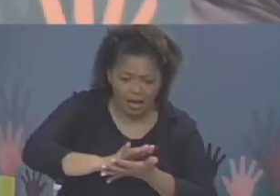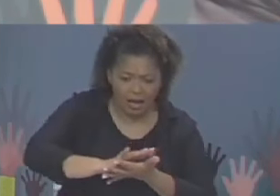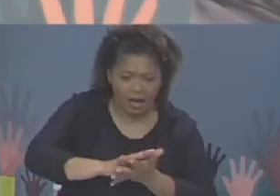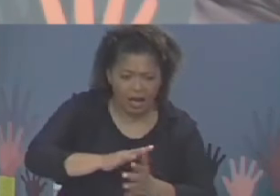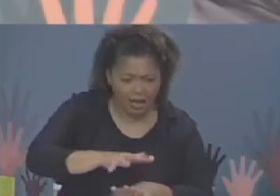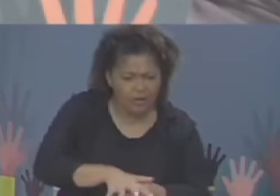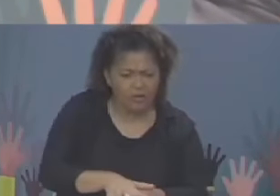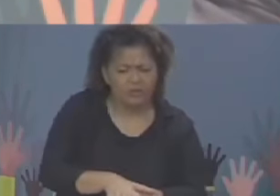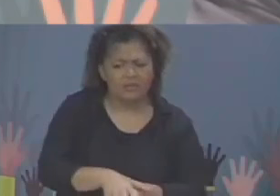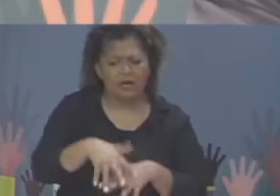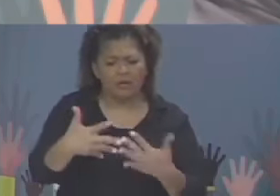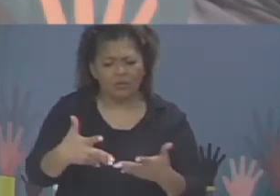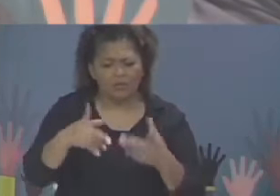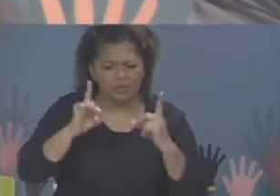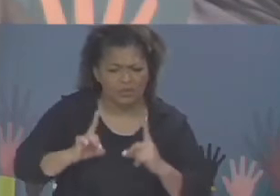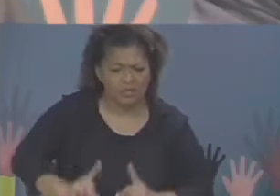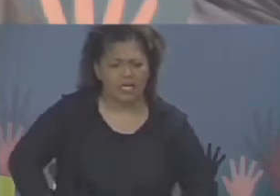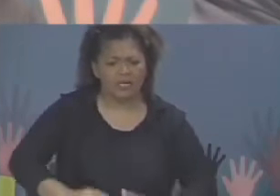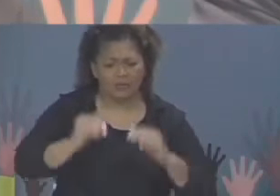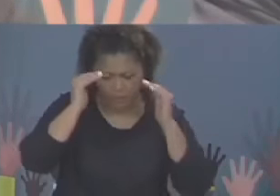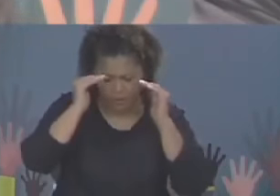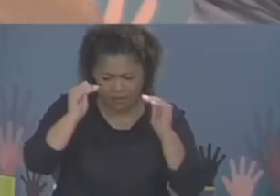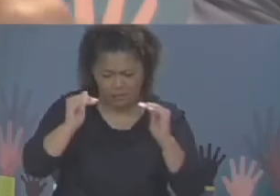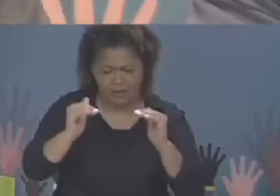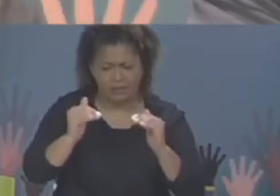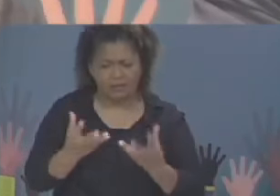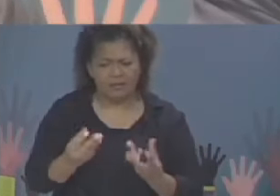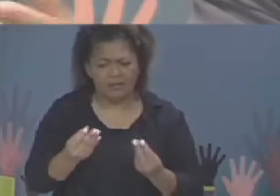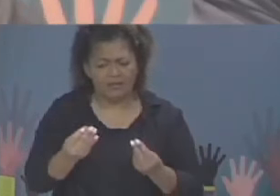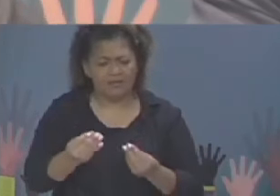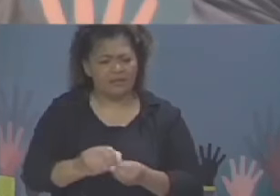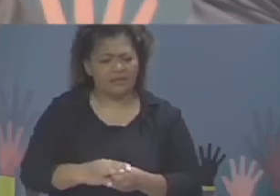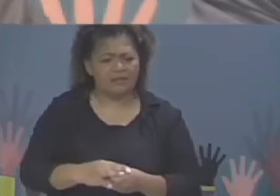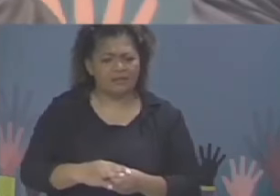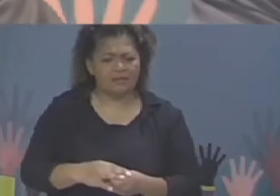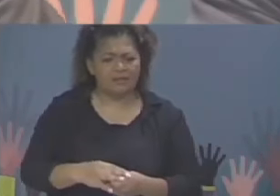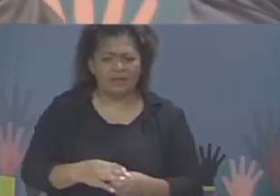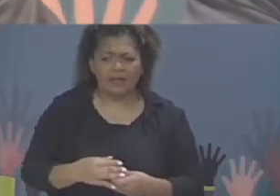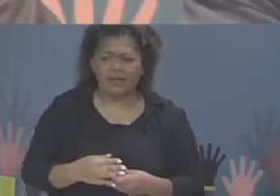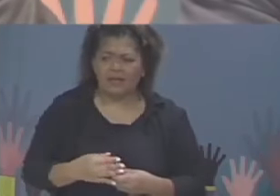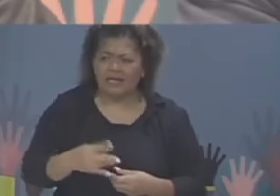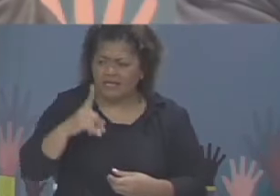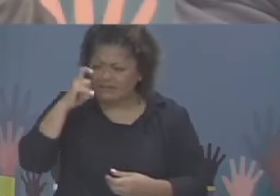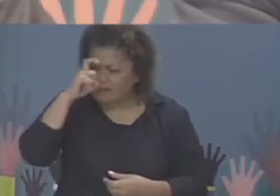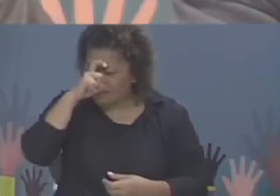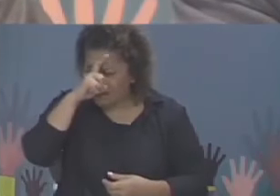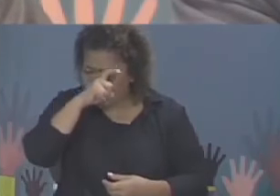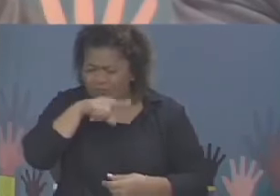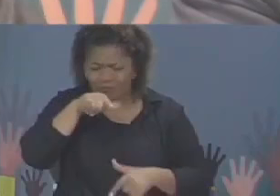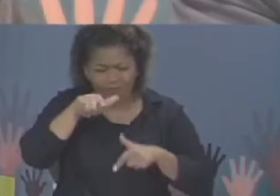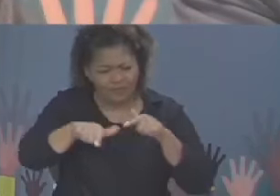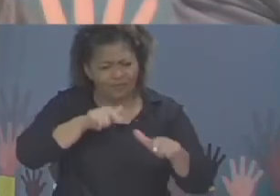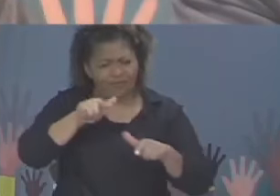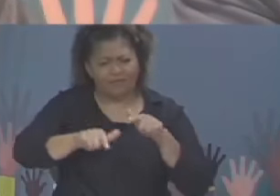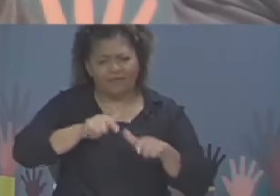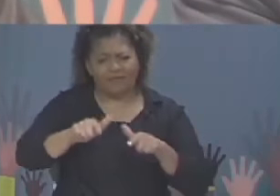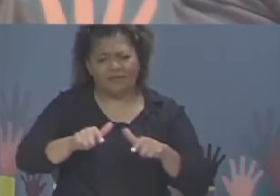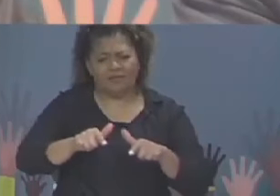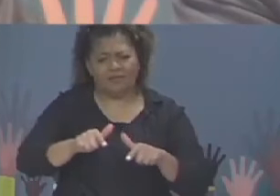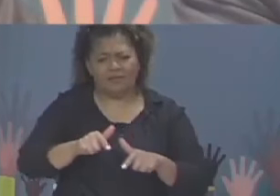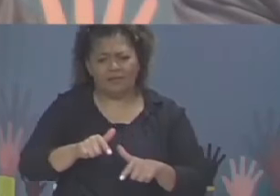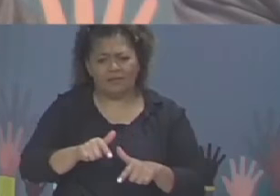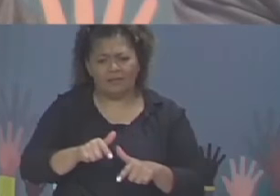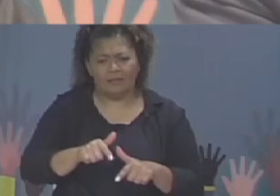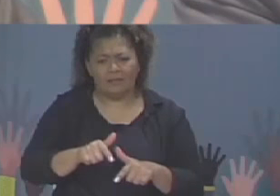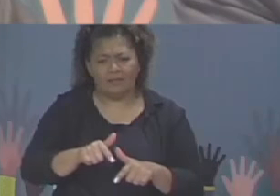bem, passa por esse conflito. Muitas das vezes é chamada a tirar leite de pedra, a conseguir alcançar questões em